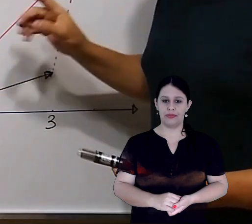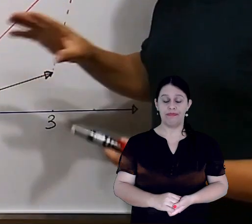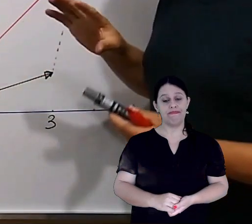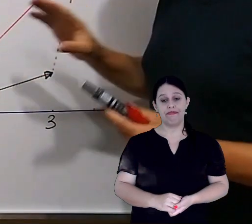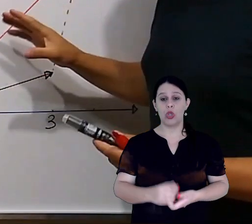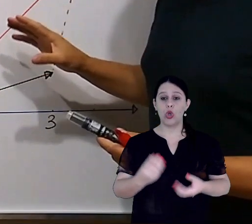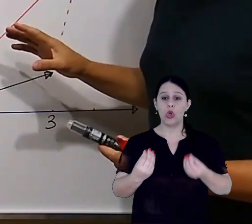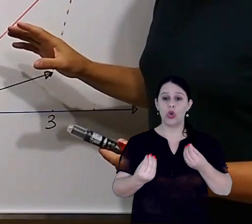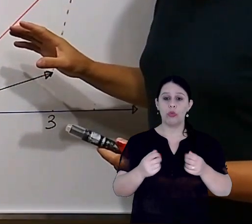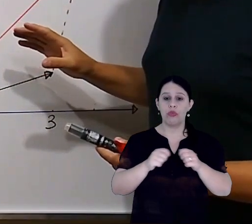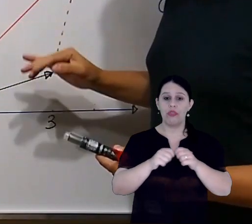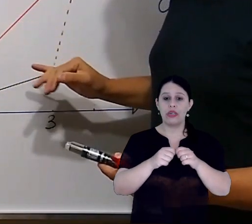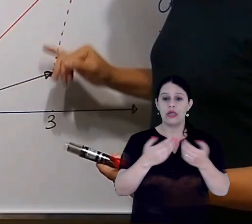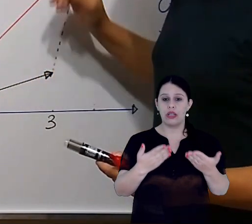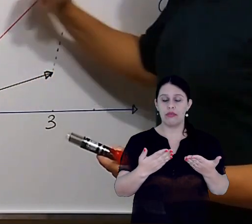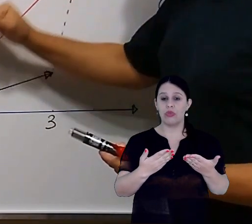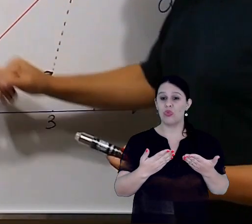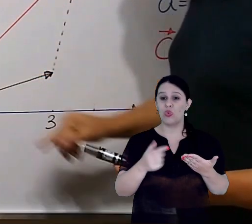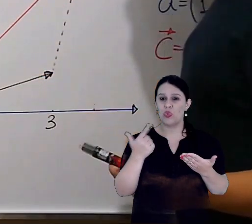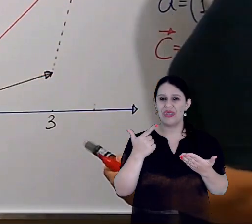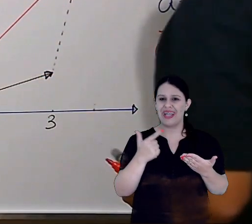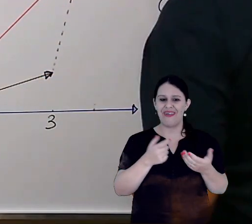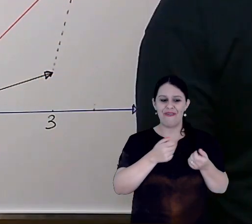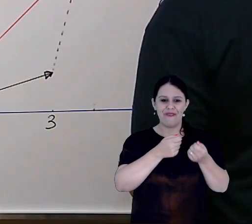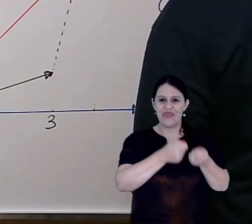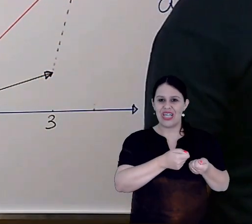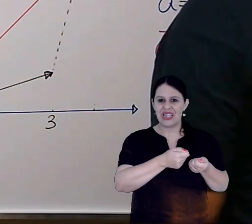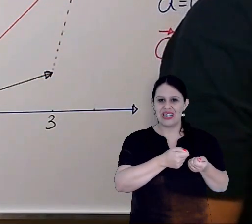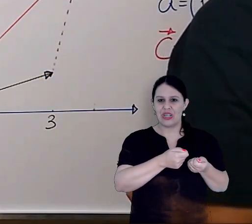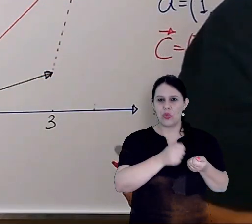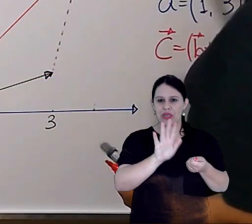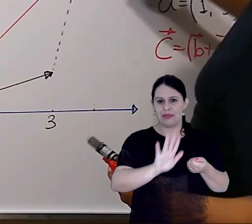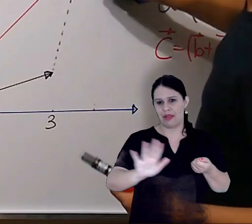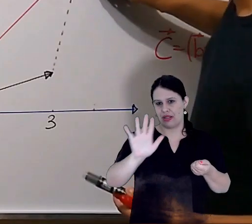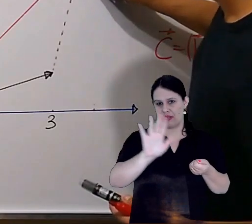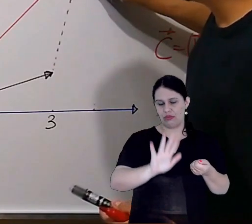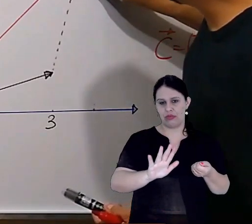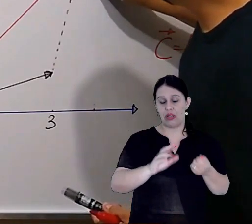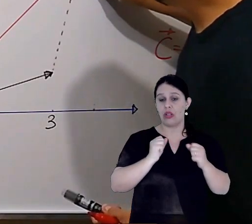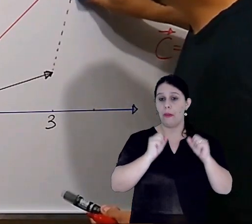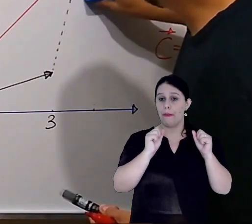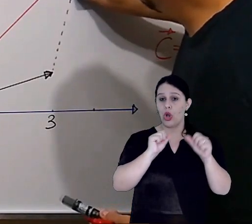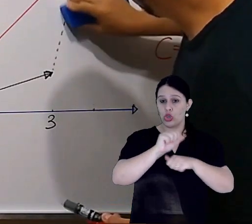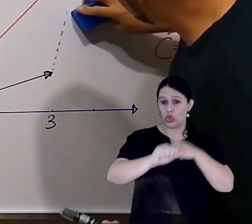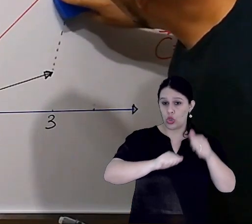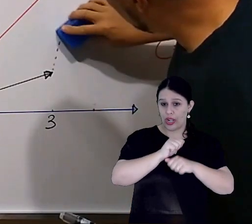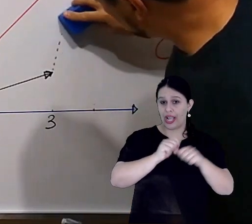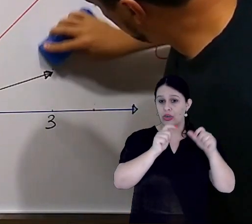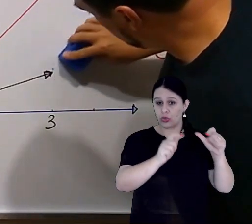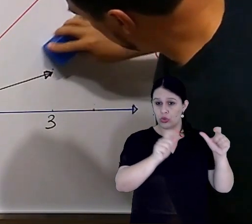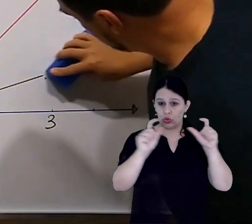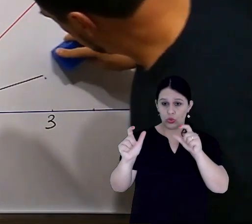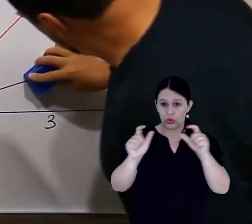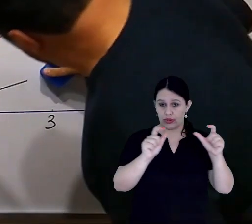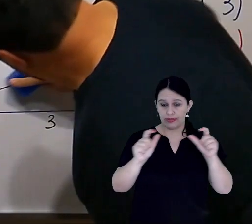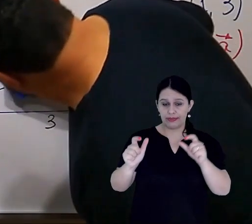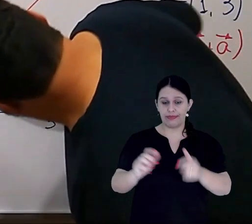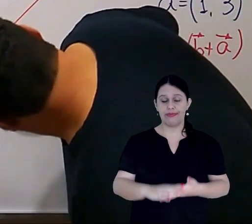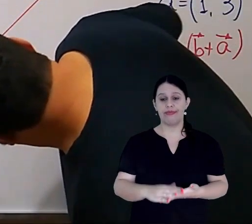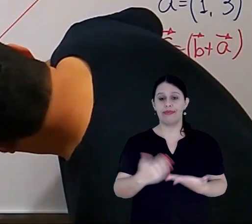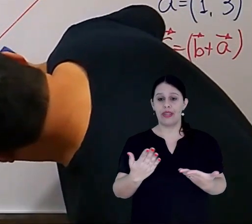tem posição fixa no espaço Então eu posso trocar ele de lugar E aí Quando eu faço isso Olha